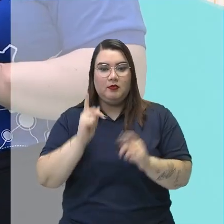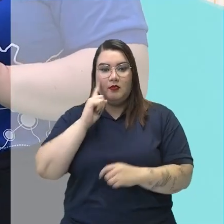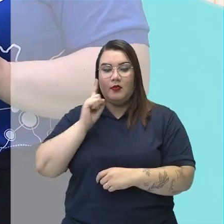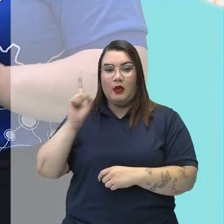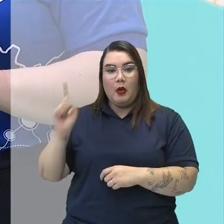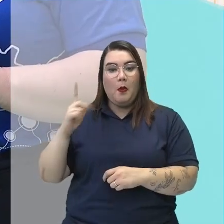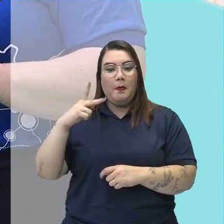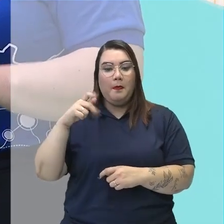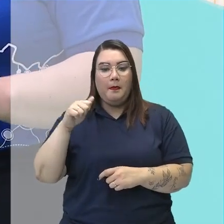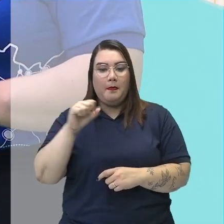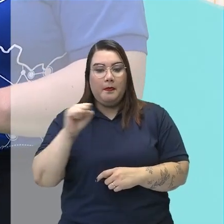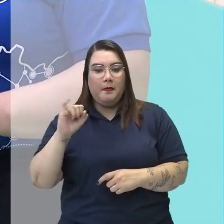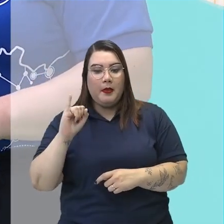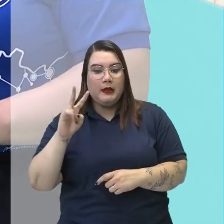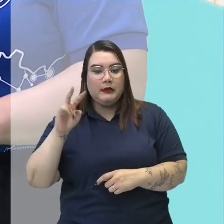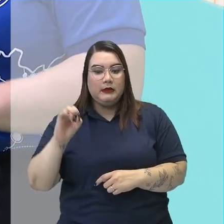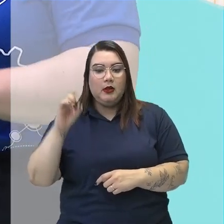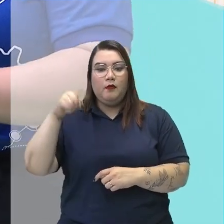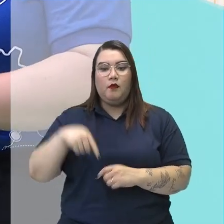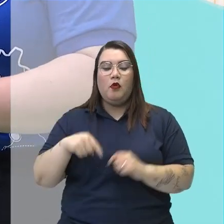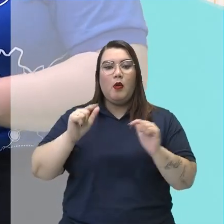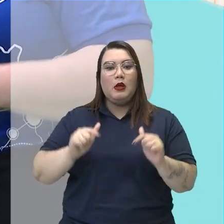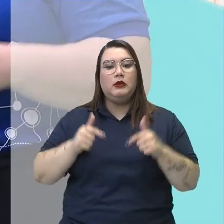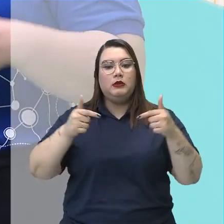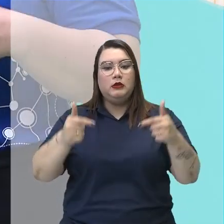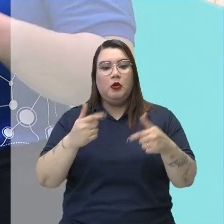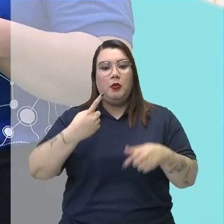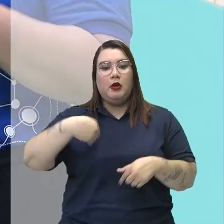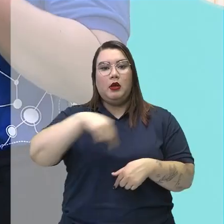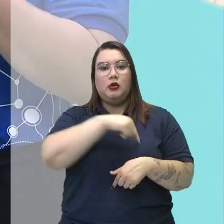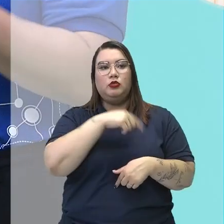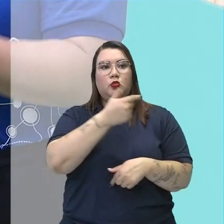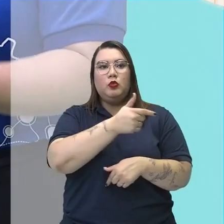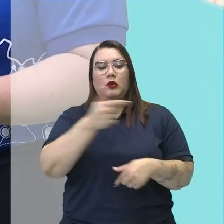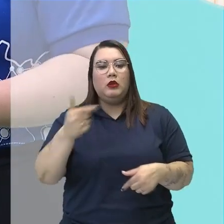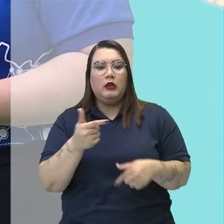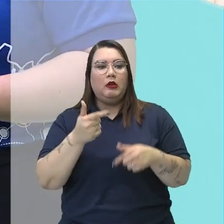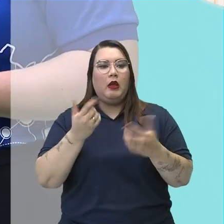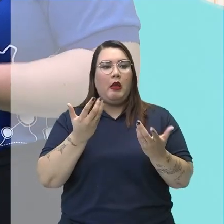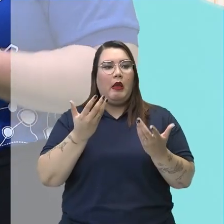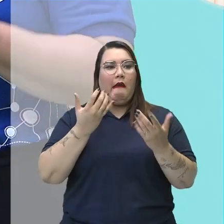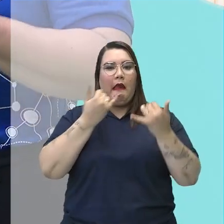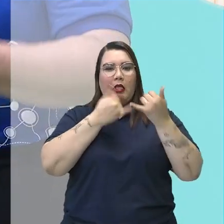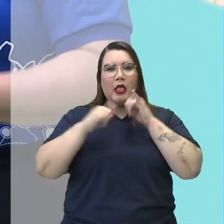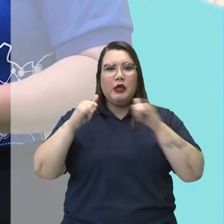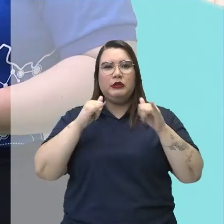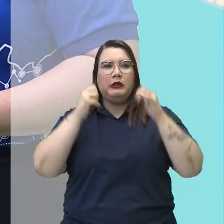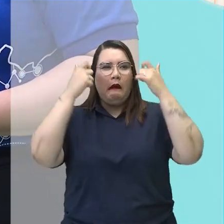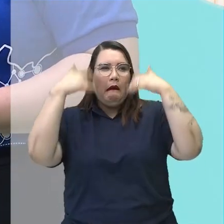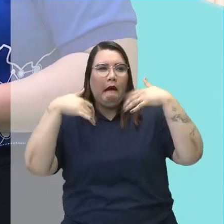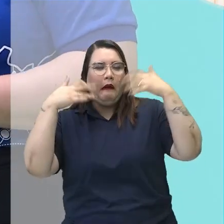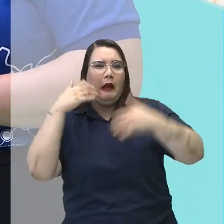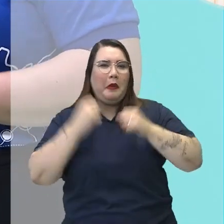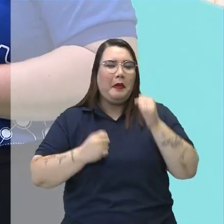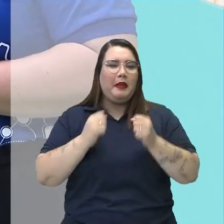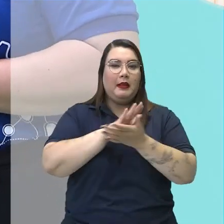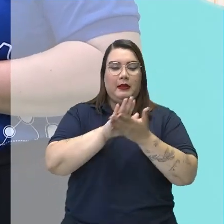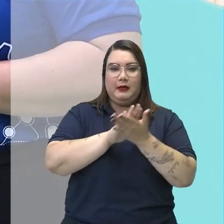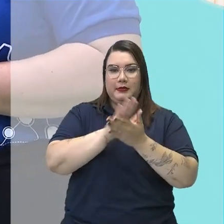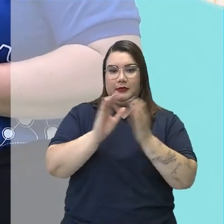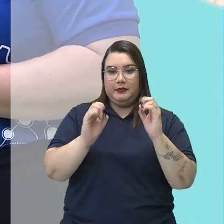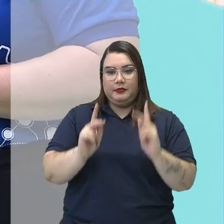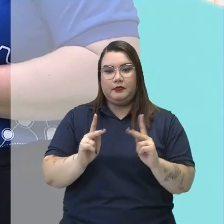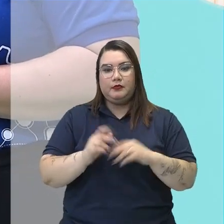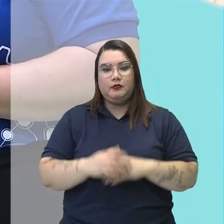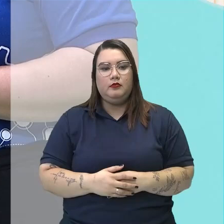ele está relacionado mais àquelas atividades que a gente não vai gastar aí muitas energias, não serão intensas, tá?